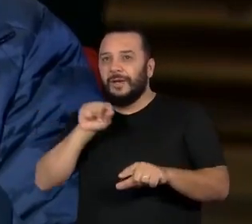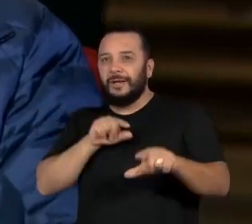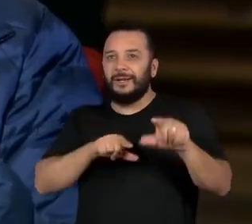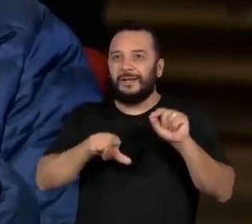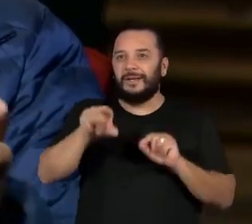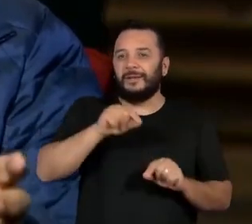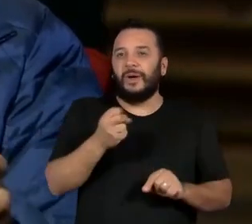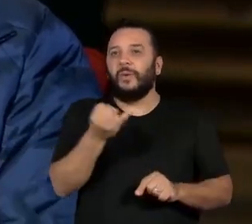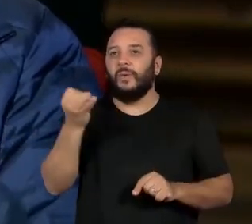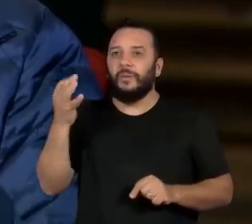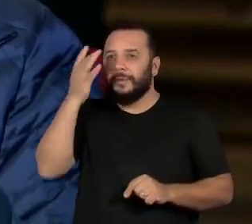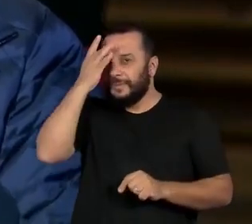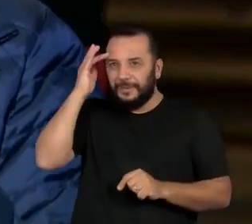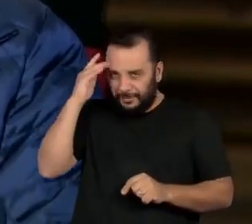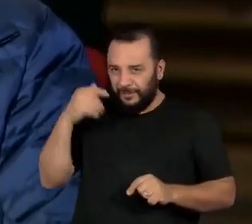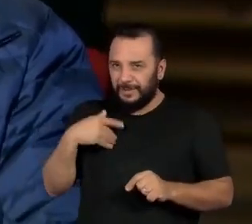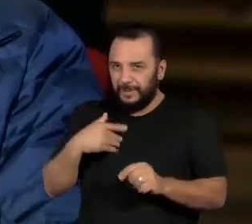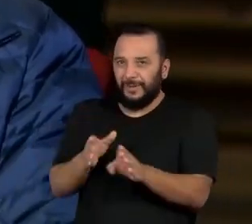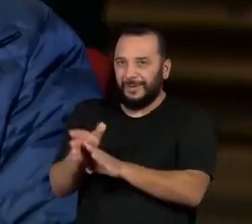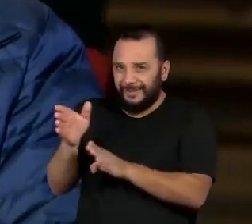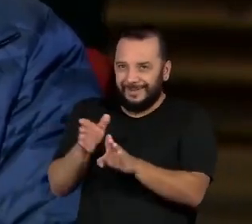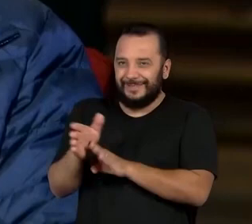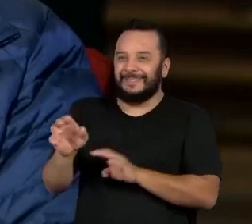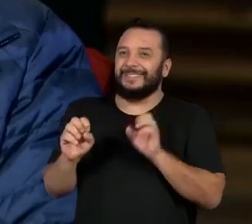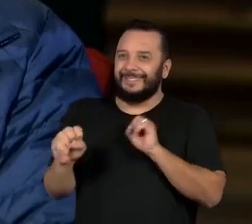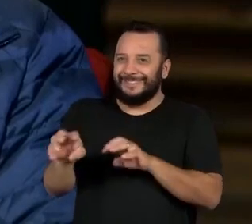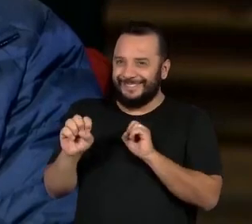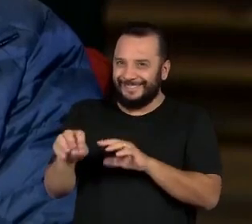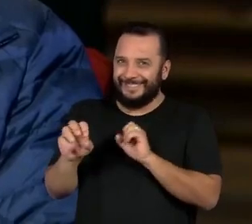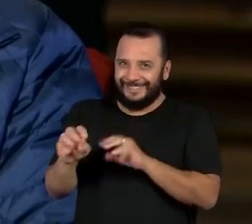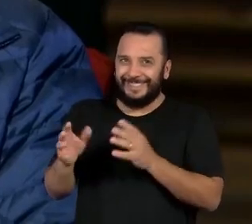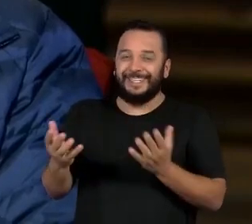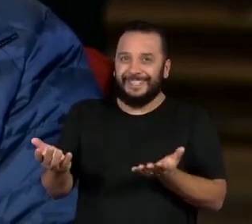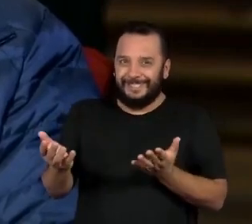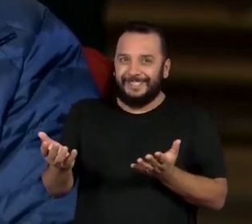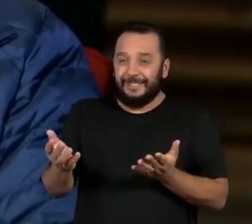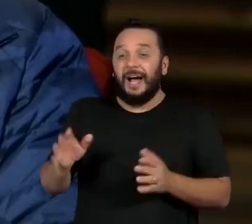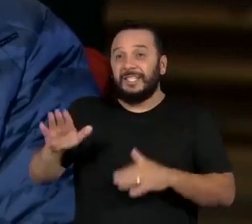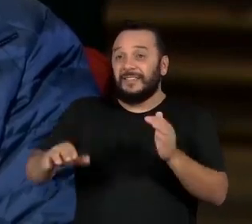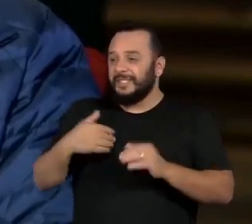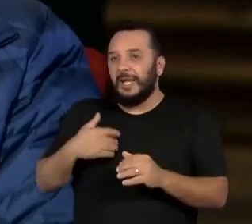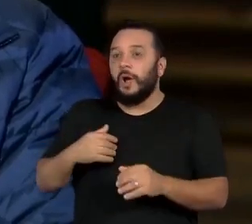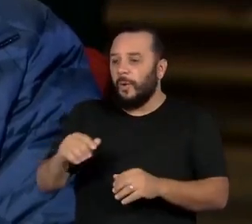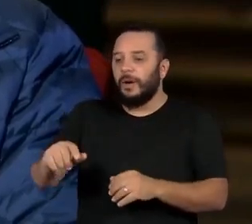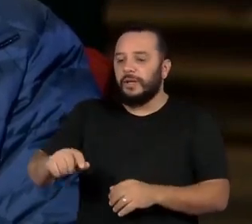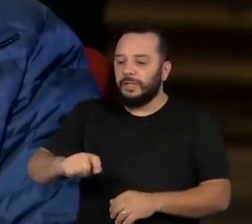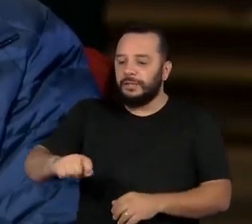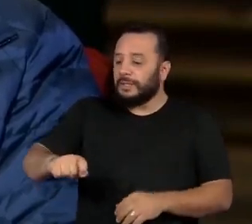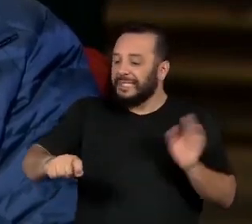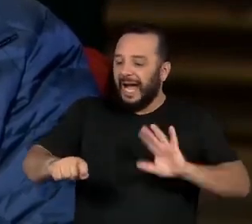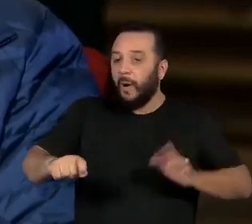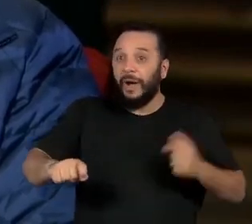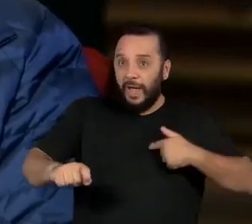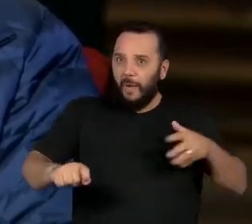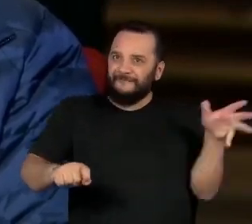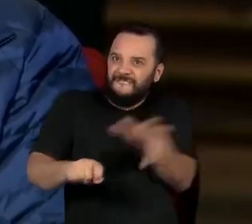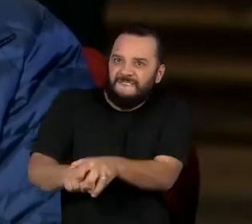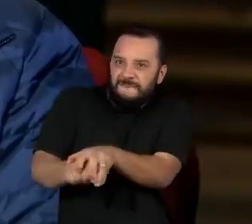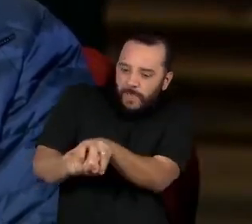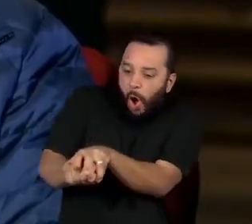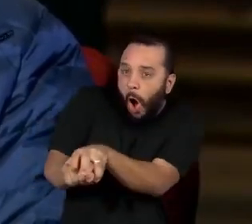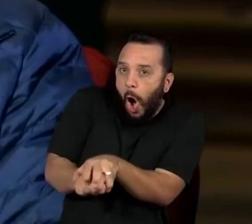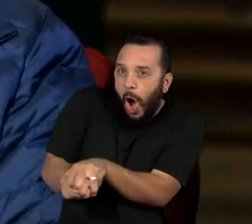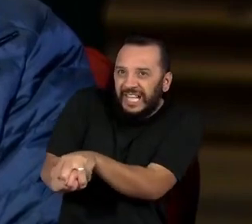orientando ensinando como é que às vezes em alguns casos precisava segurar a mão no pessoal o traço assim não é